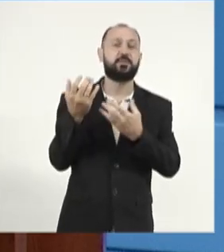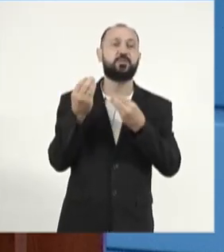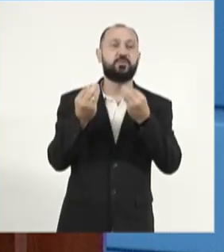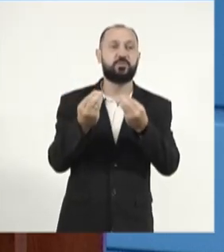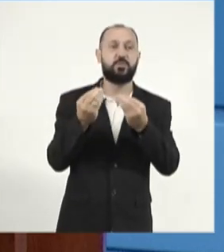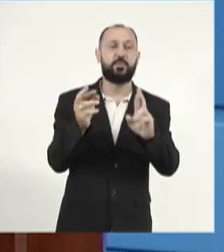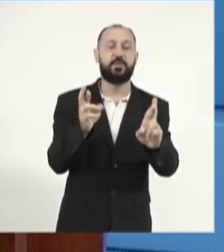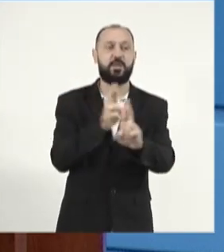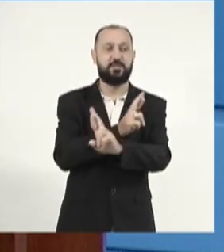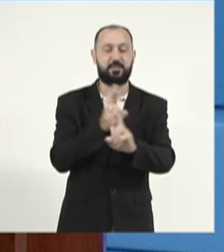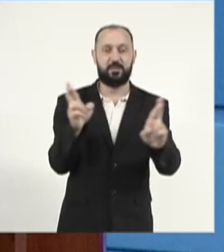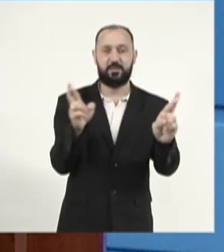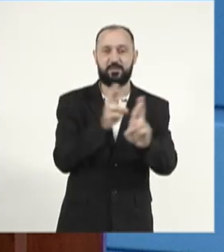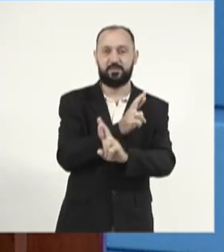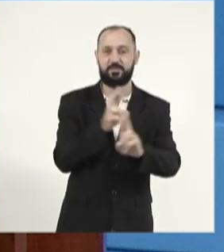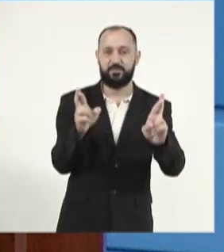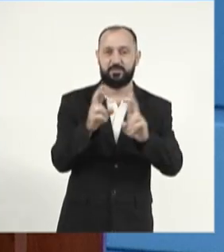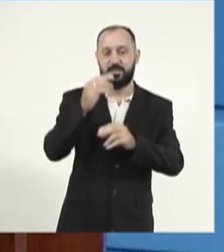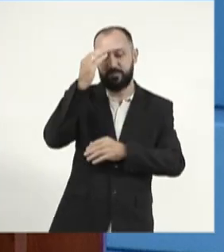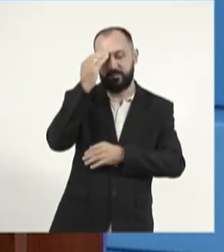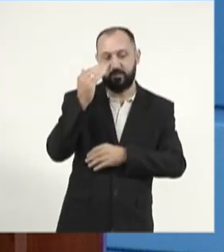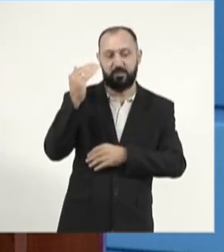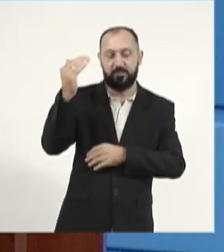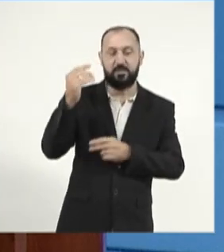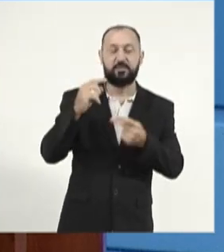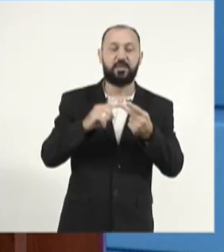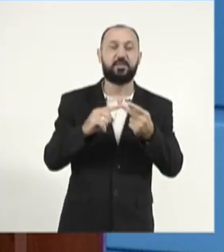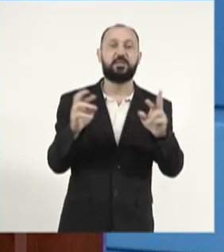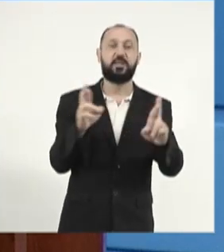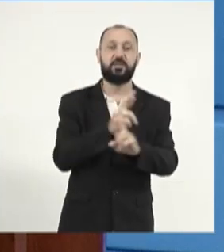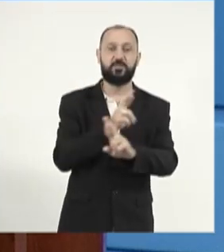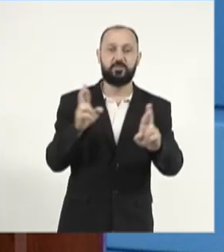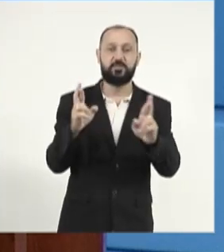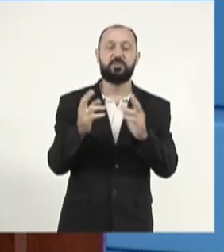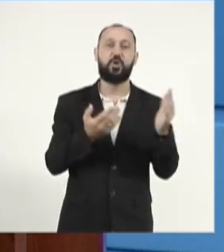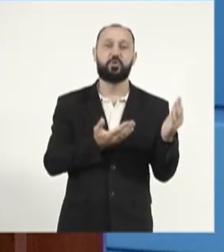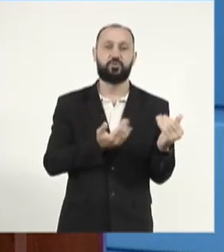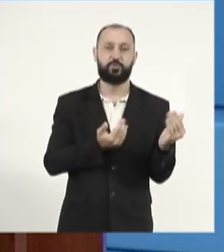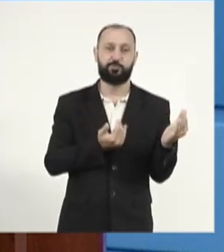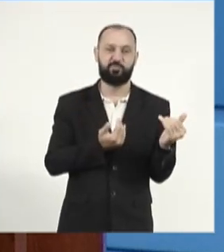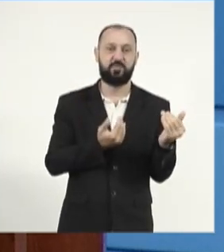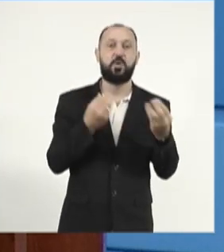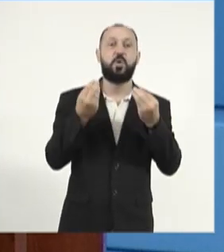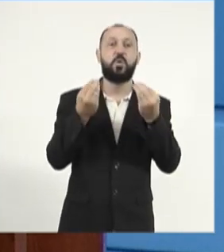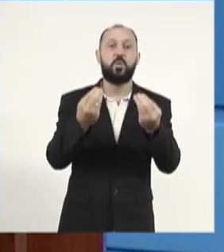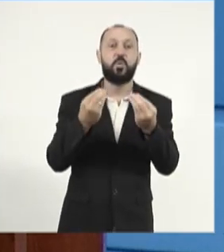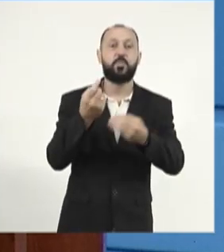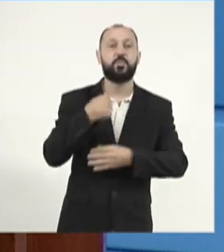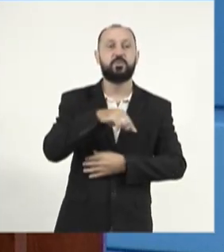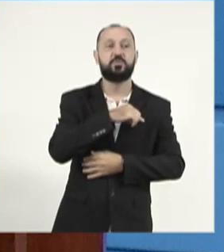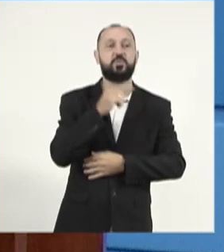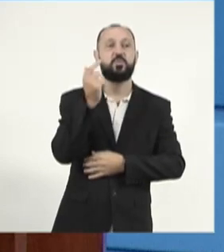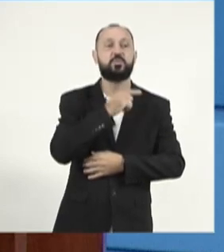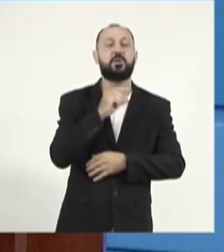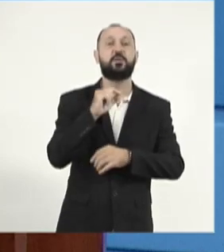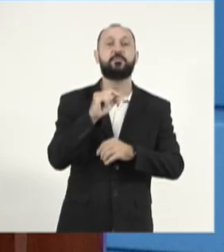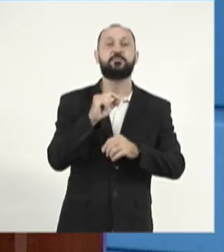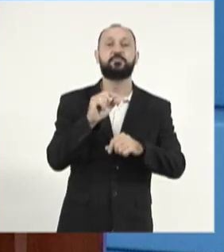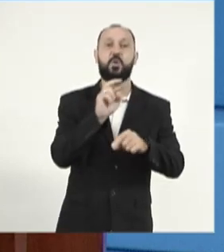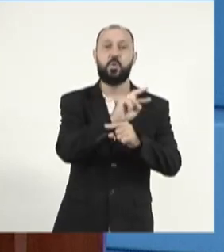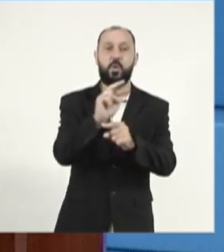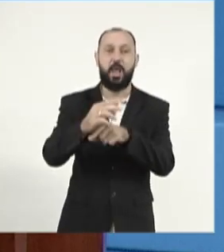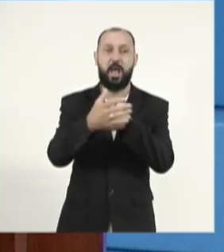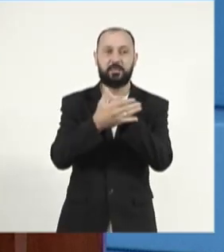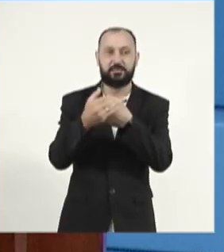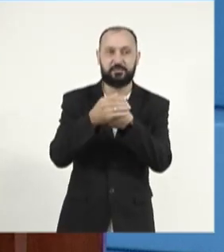sobre as relações na adolescência, sobre as relações na juventude, de como que a gente pode e deve tratar as